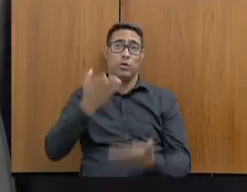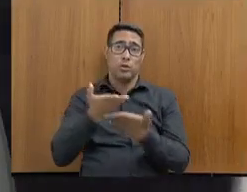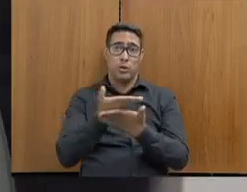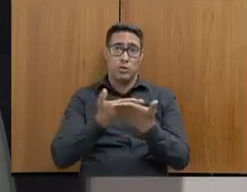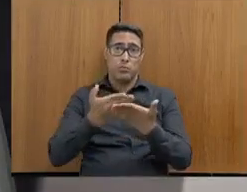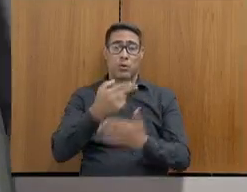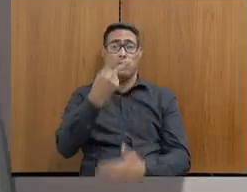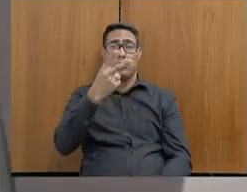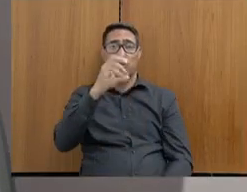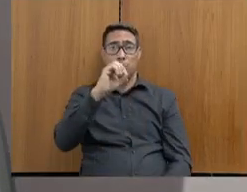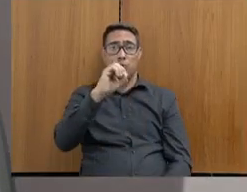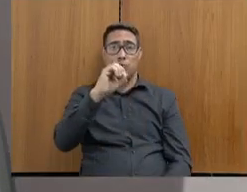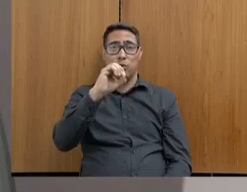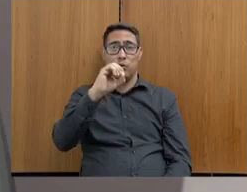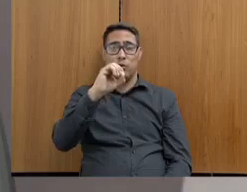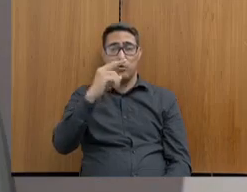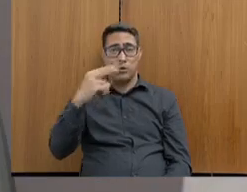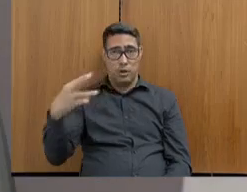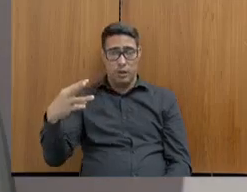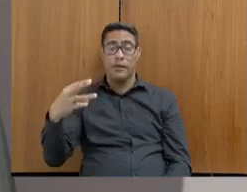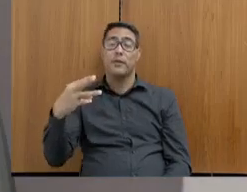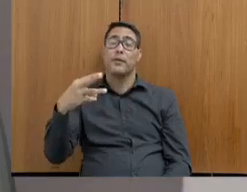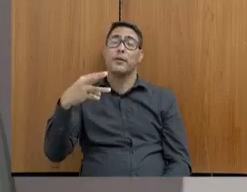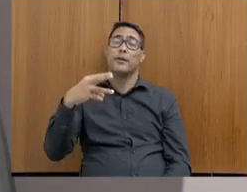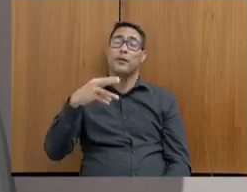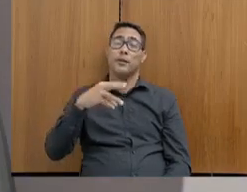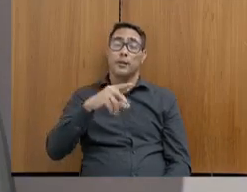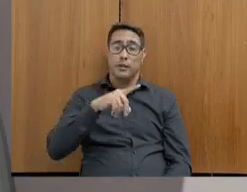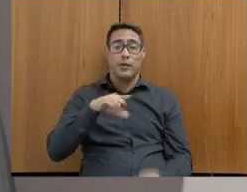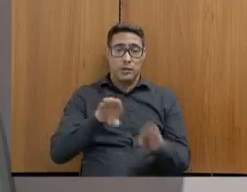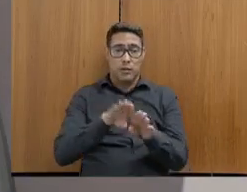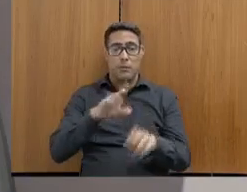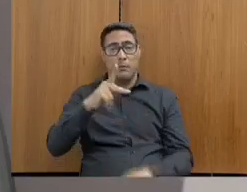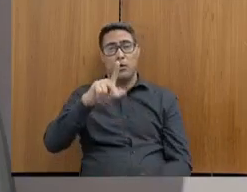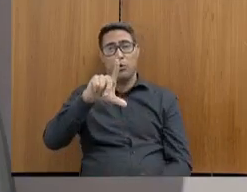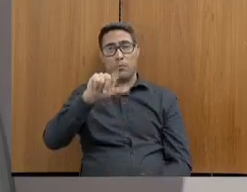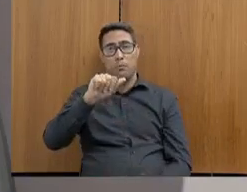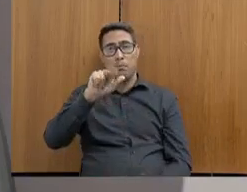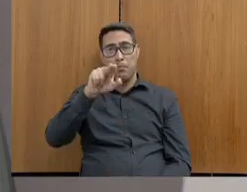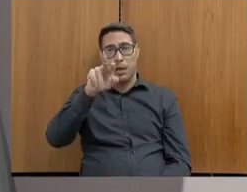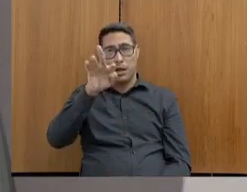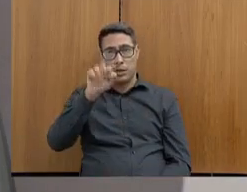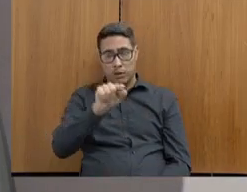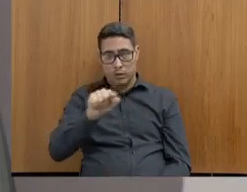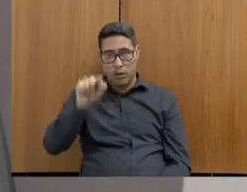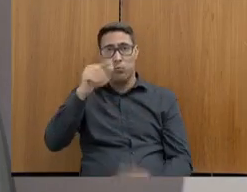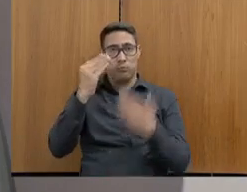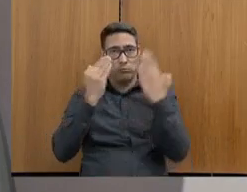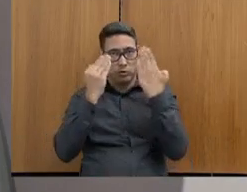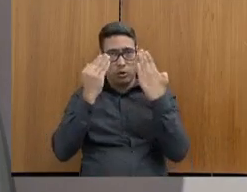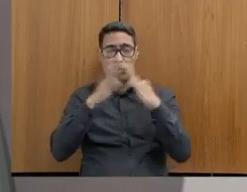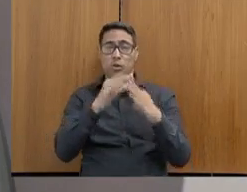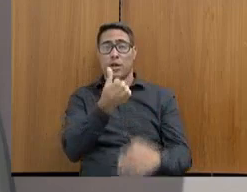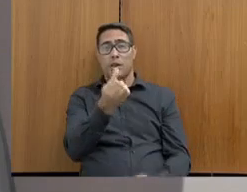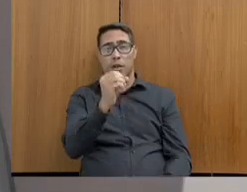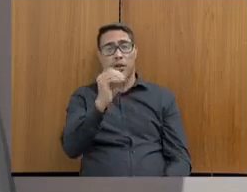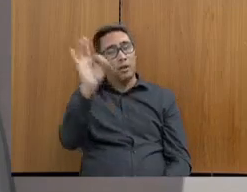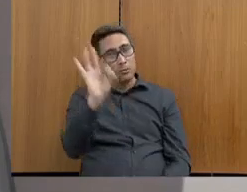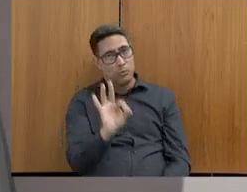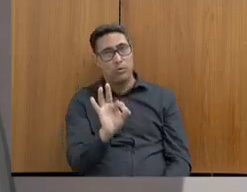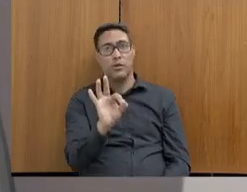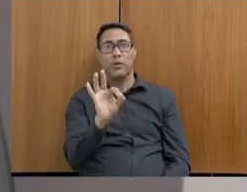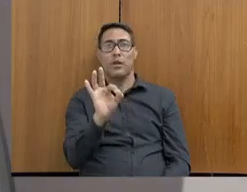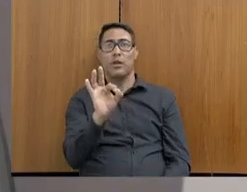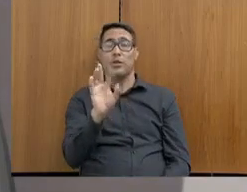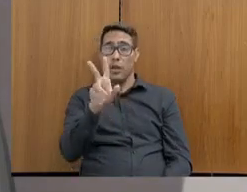por meio desse atendimento é pelo plantão psicológico é e 60% desses pacientes se